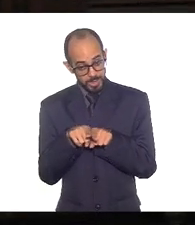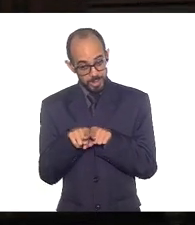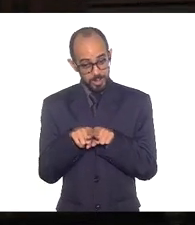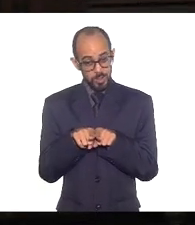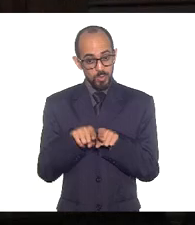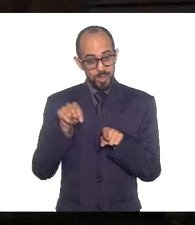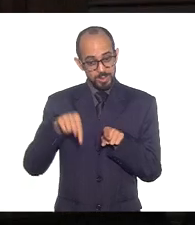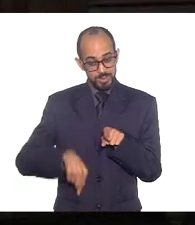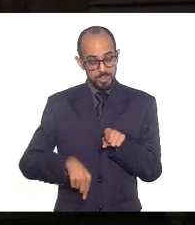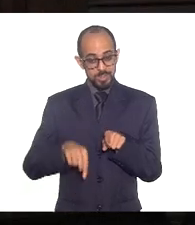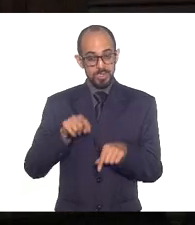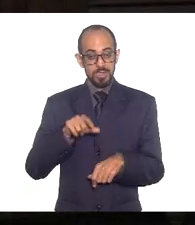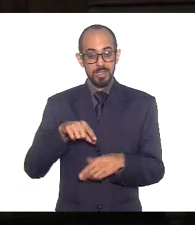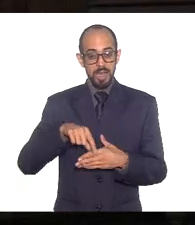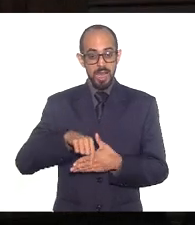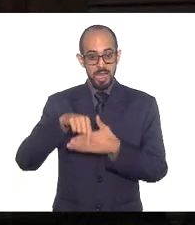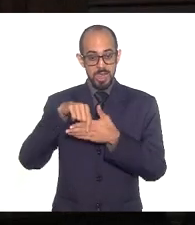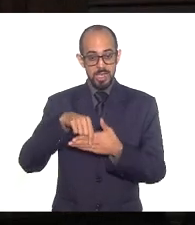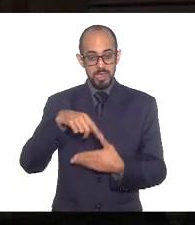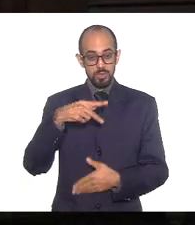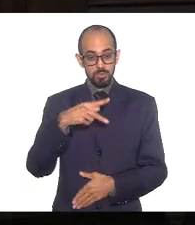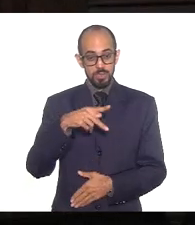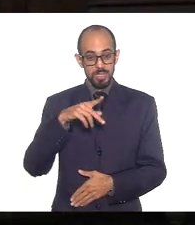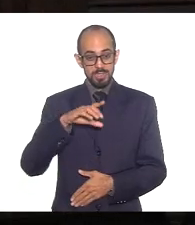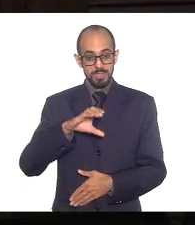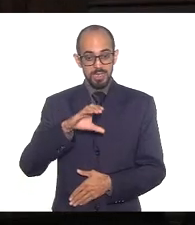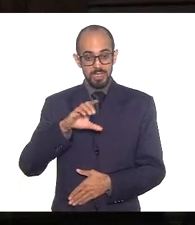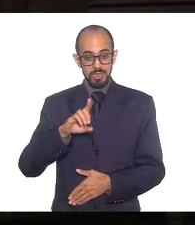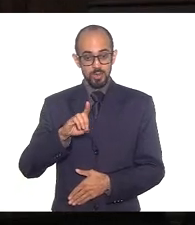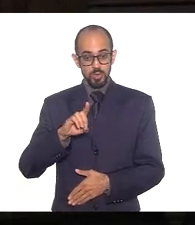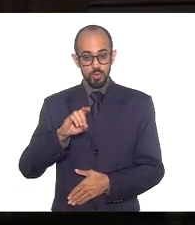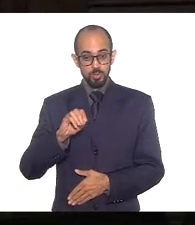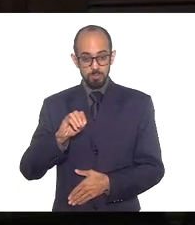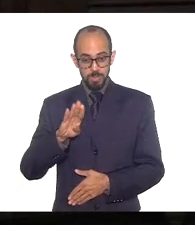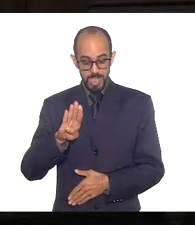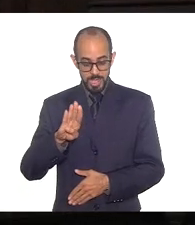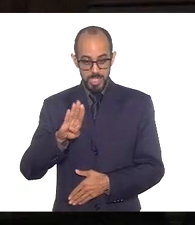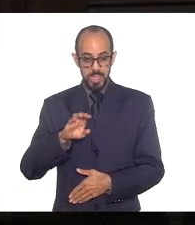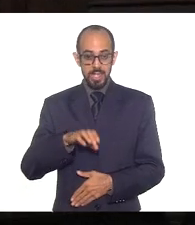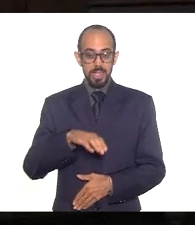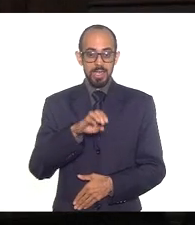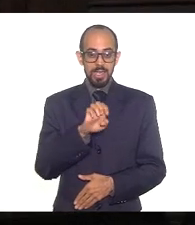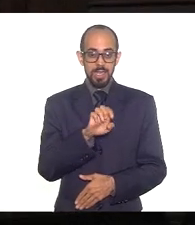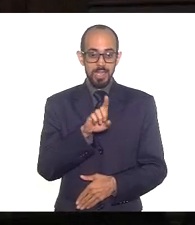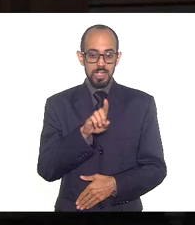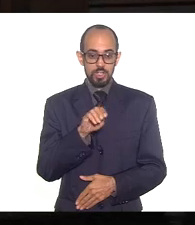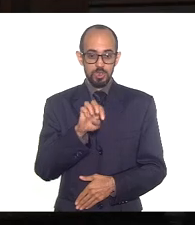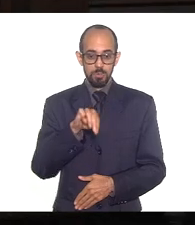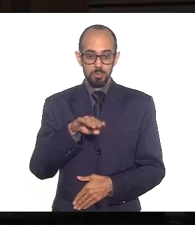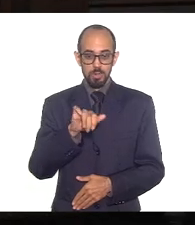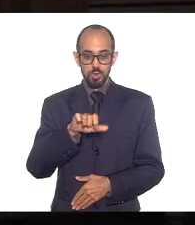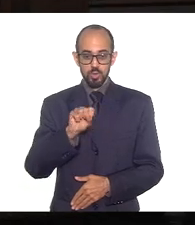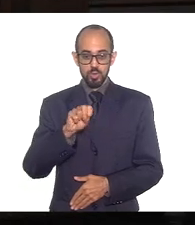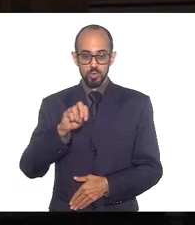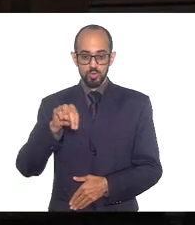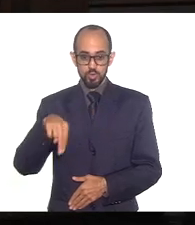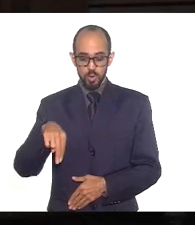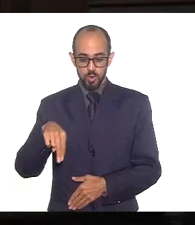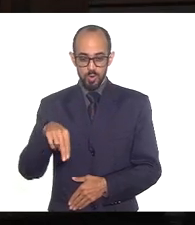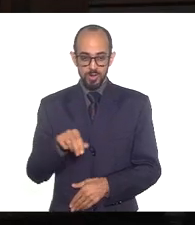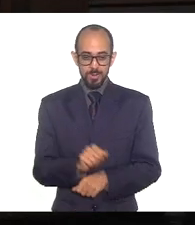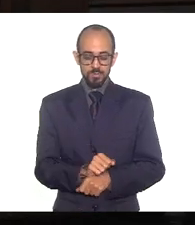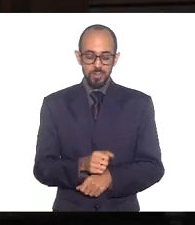Legislativa líder do PC do B Edmilson Valentim estão dando ajudando também os dois